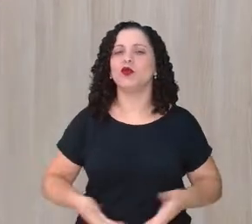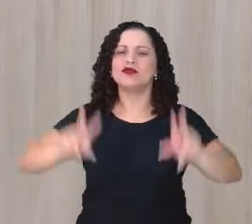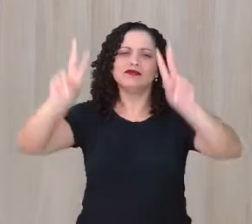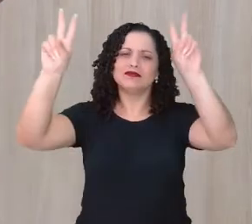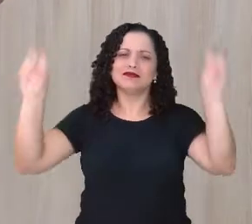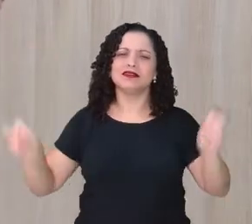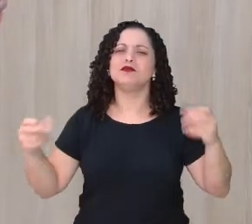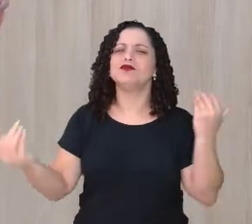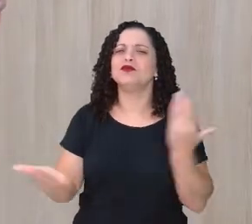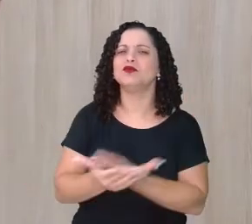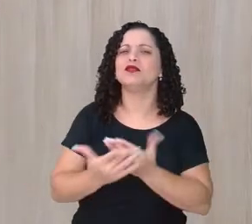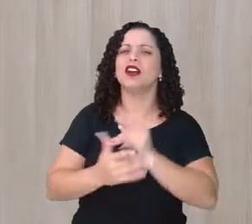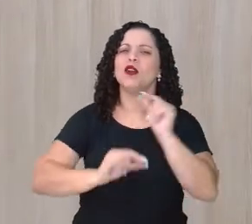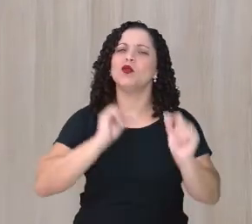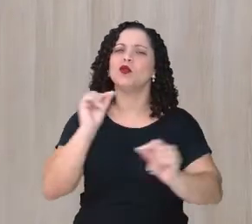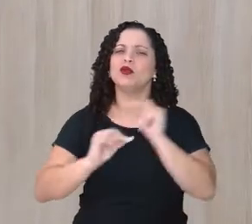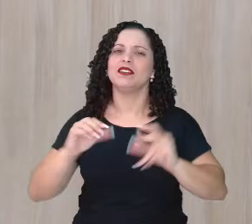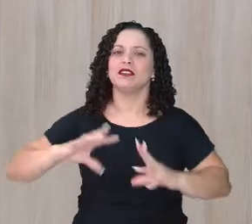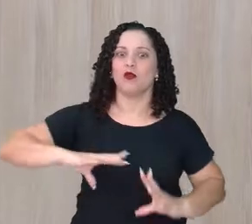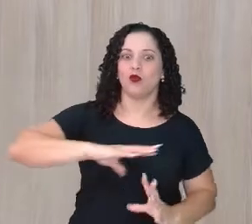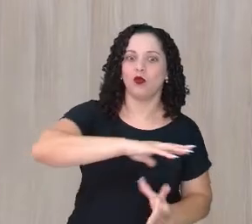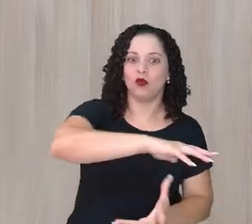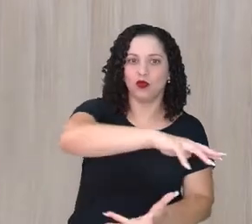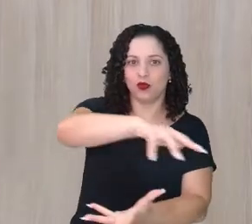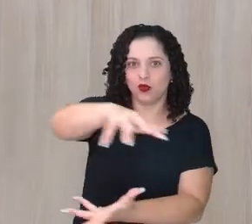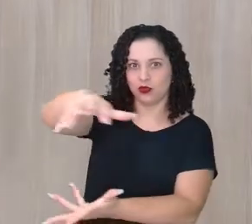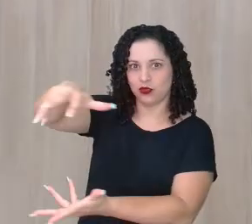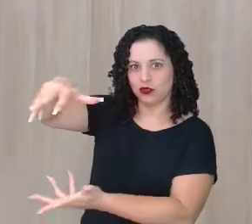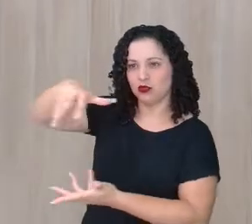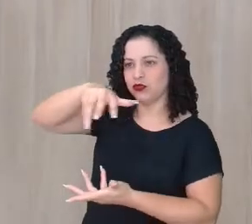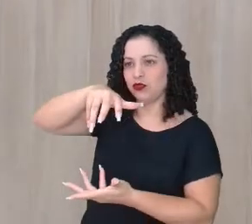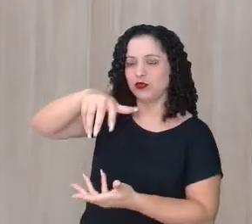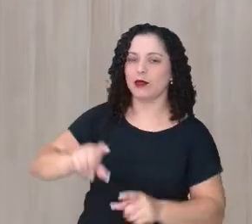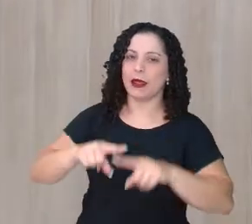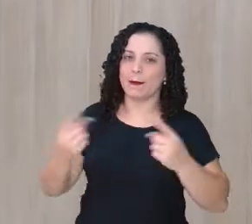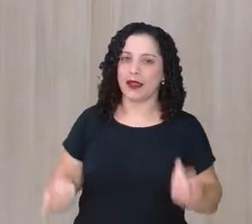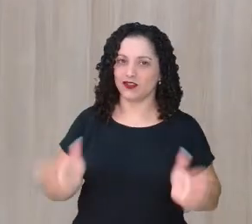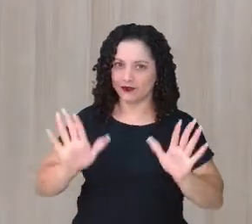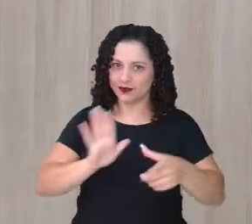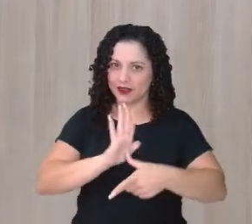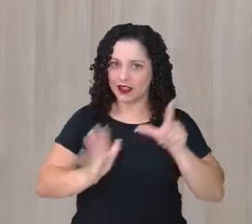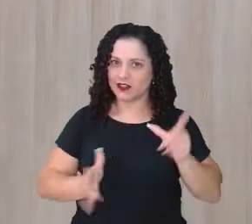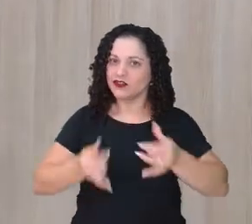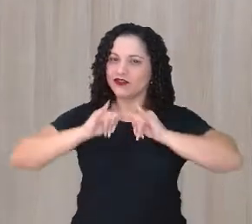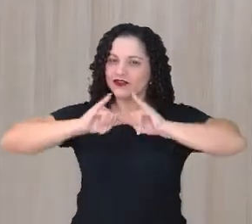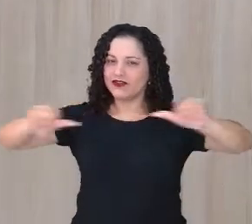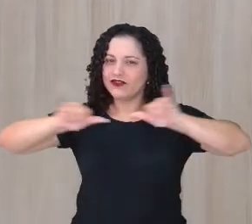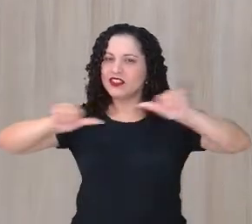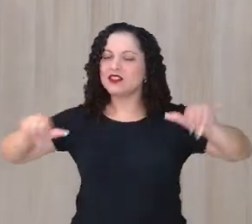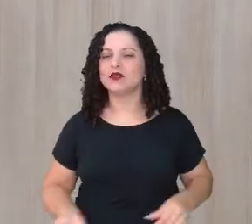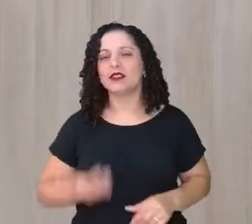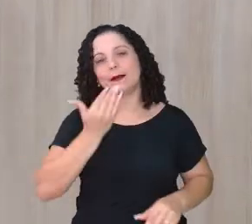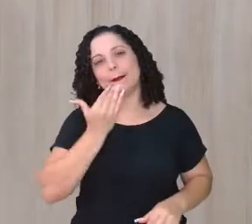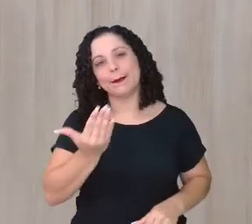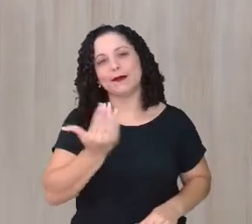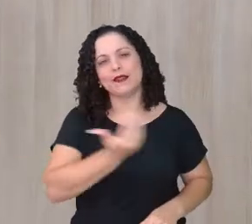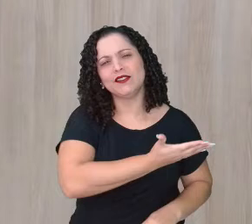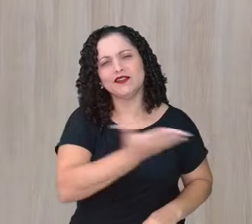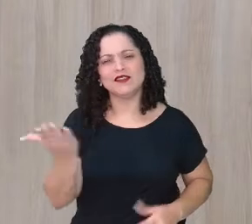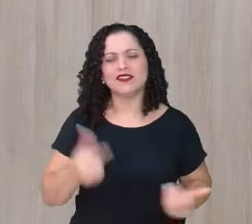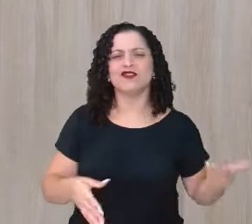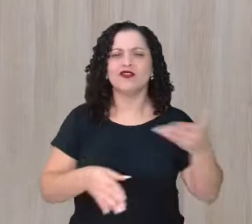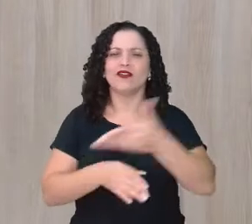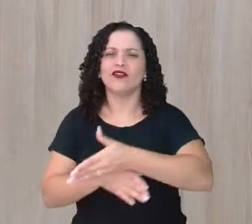do sistema terrestre. Mas antes temos alguns avisos. O primeiro aviso é pedindo a vocês, vão lá